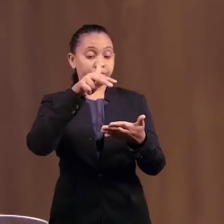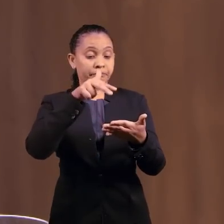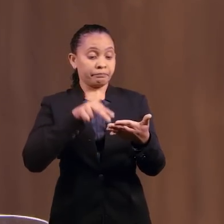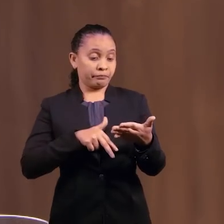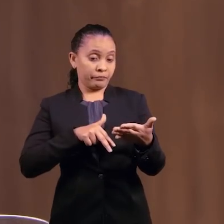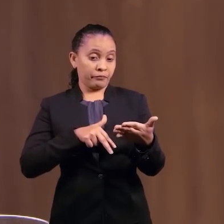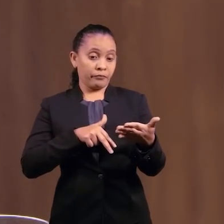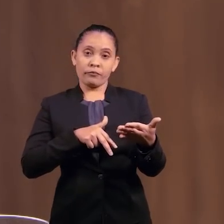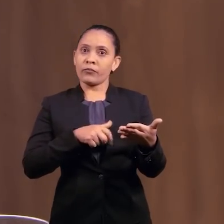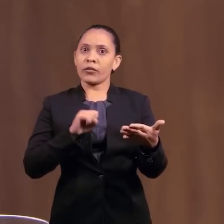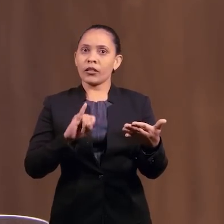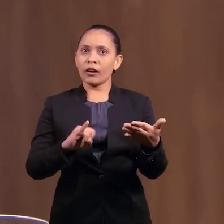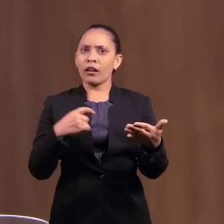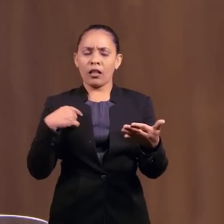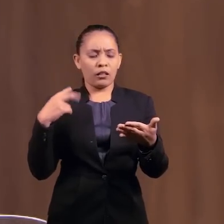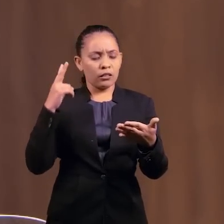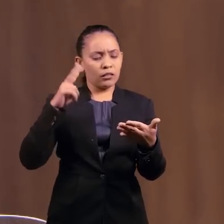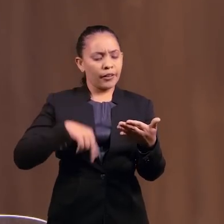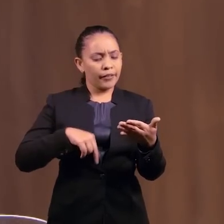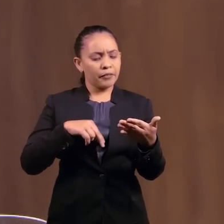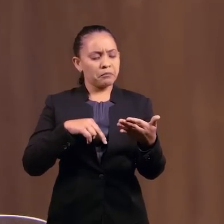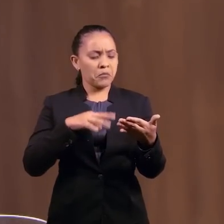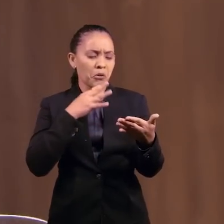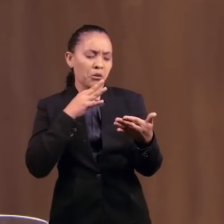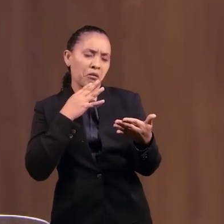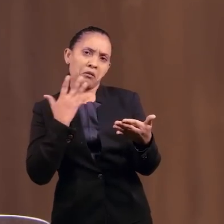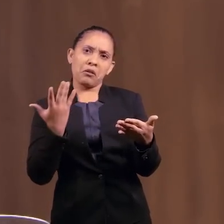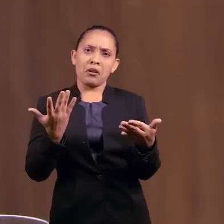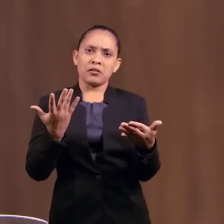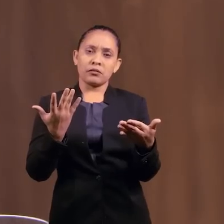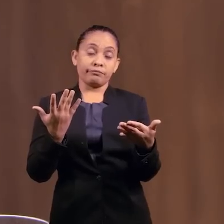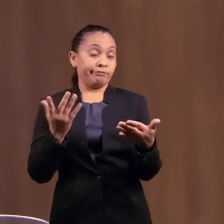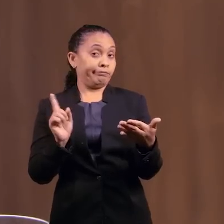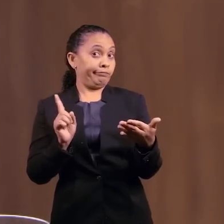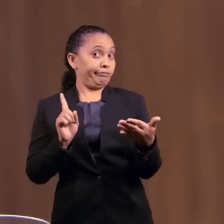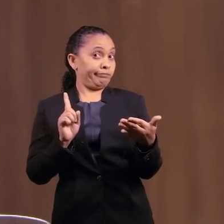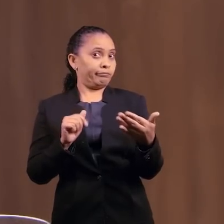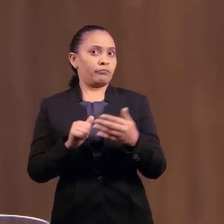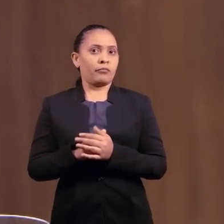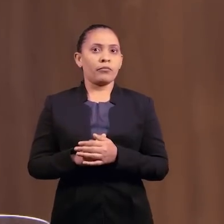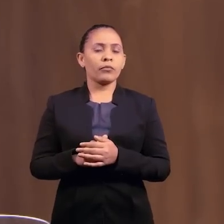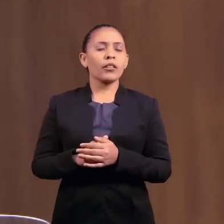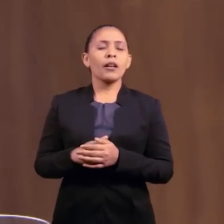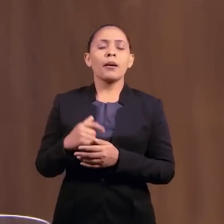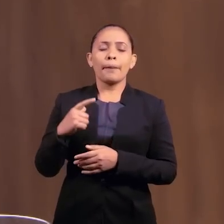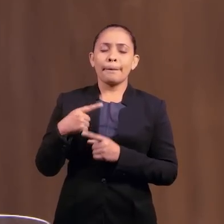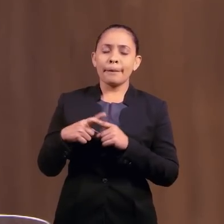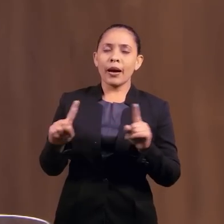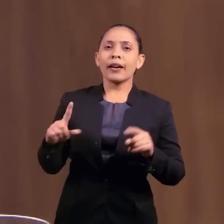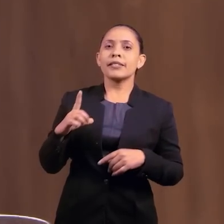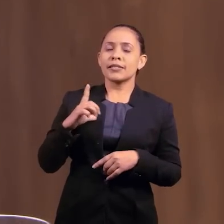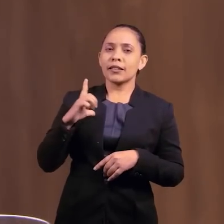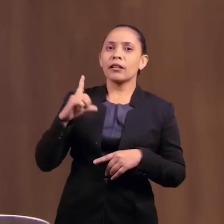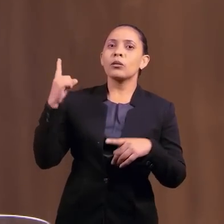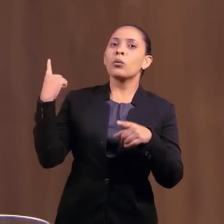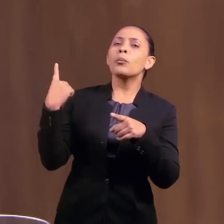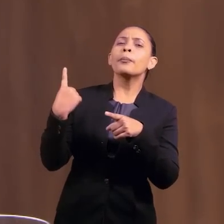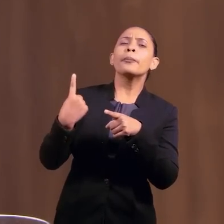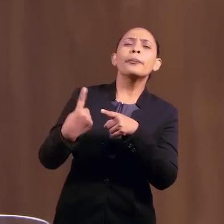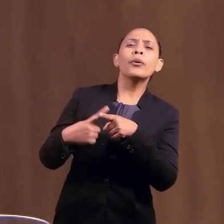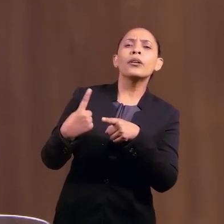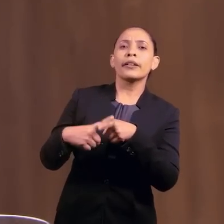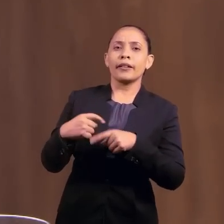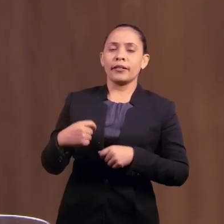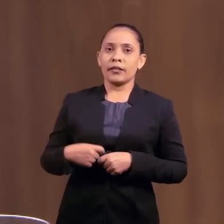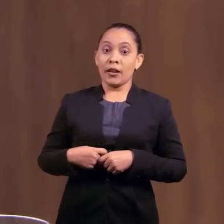por ler não significa que conhece. E aqui existe uma explicação do porquê. Examinar as